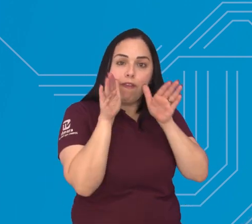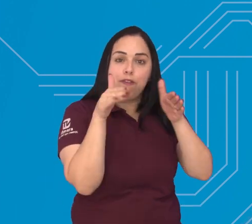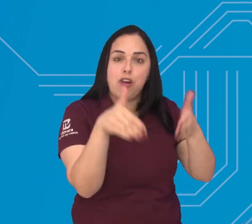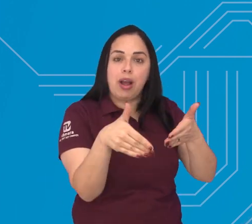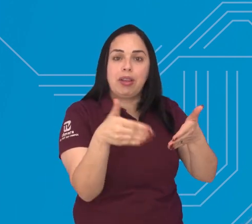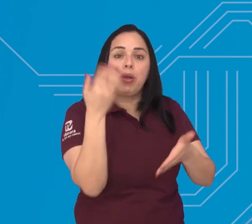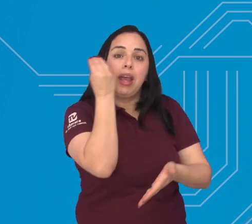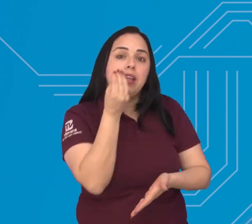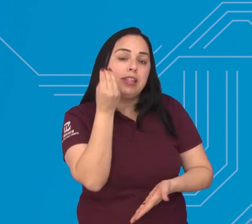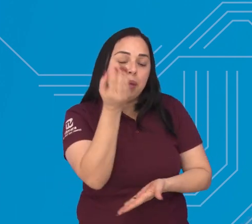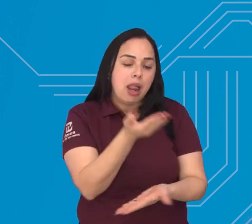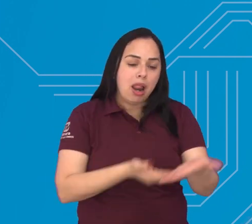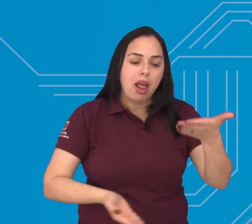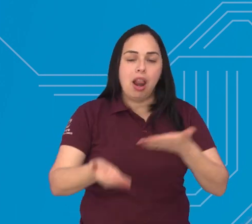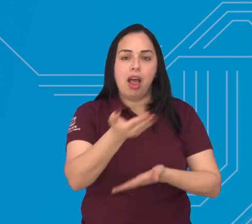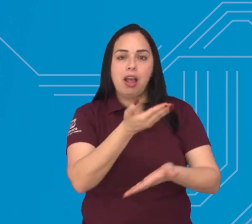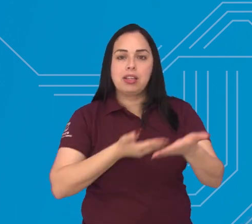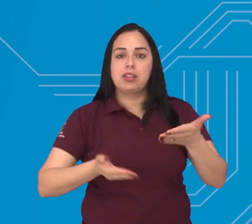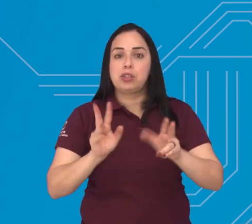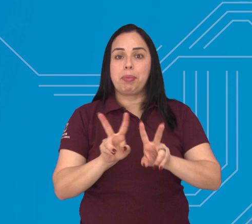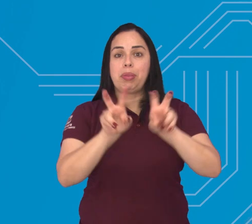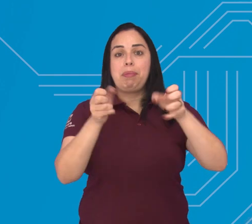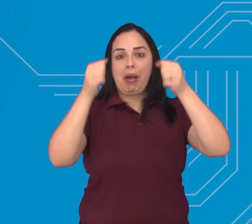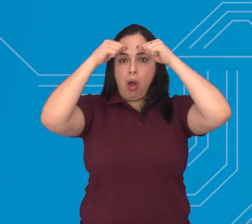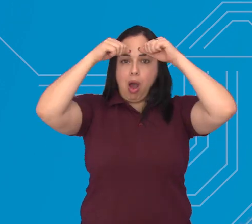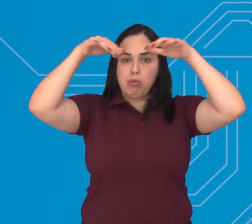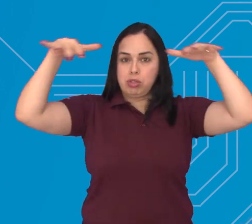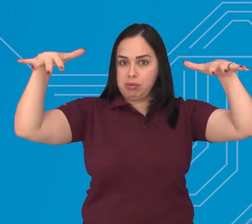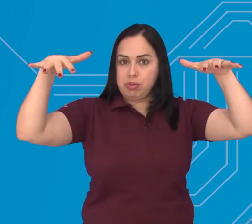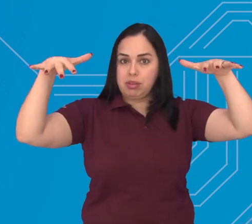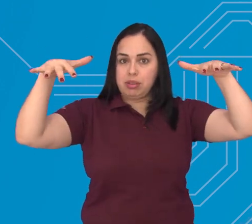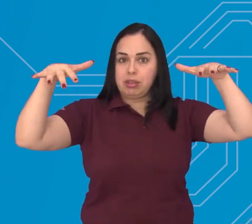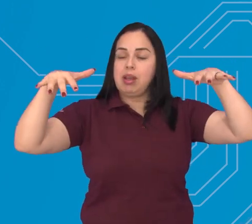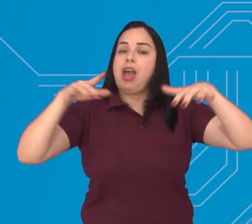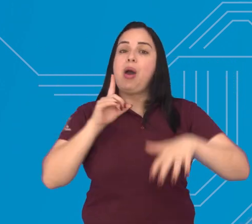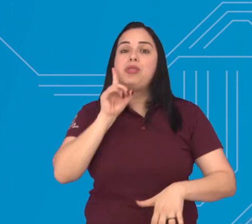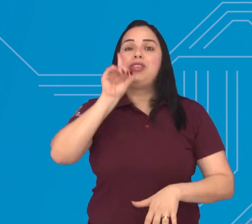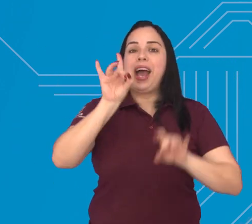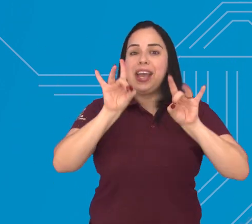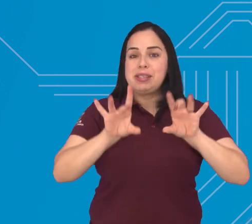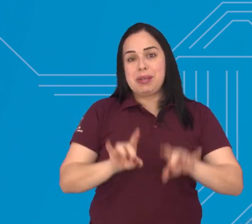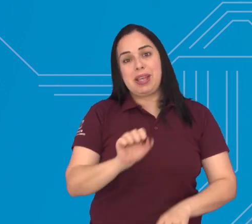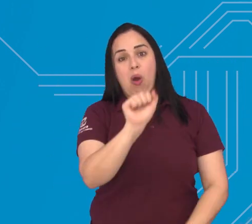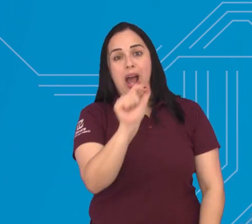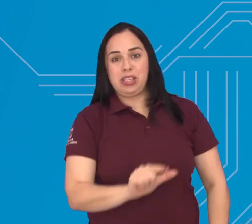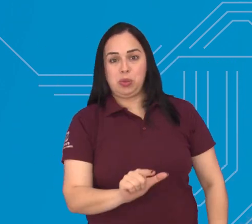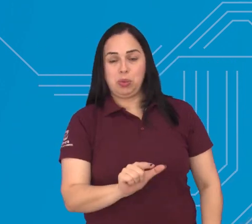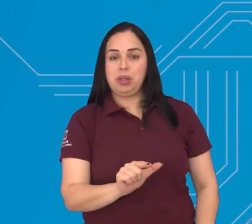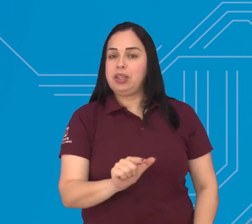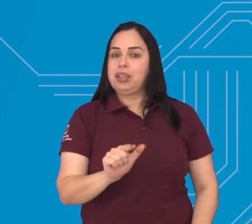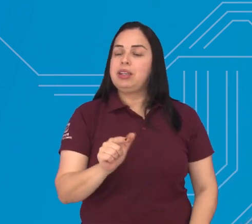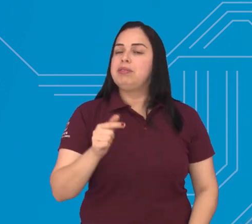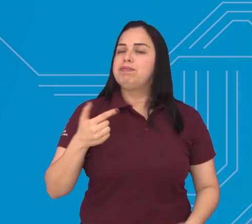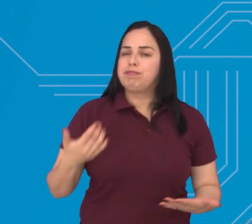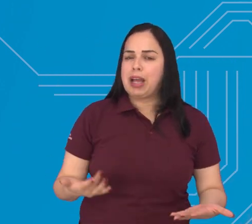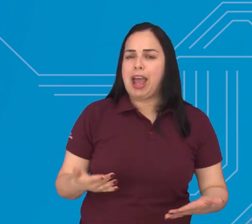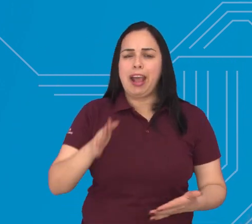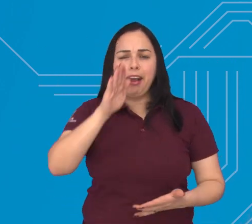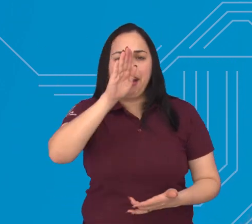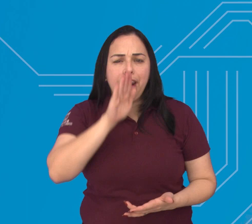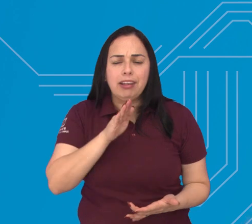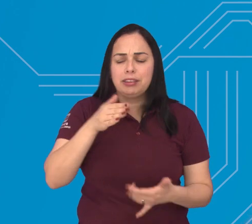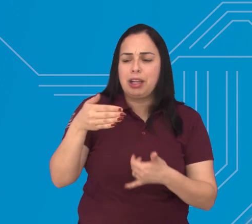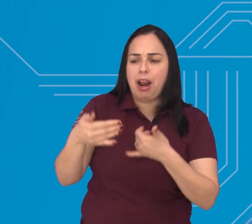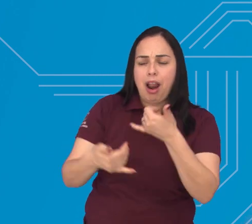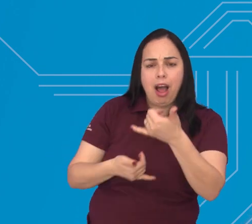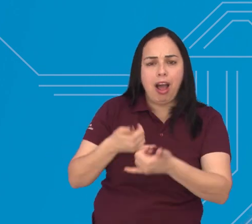voltada para a troca de experiências e informações sobre o autismo, conhecida como Blue Day, ou Dia Azul. São atividades gratuitas